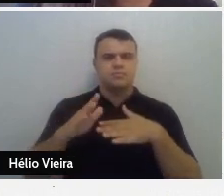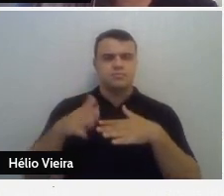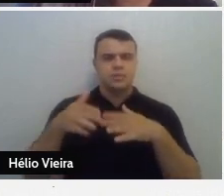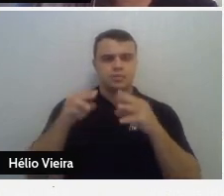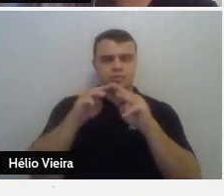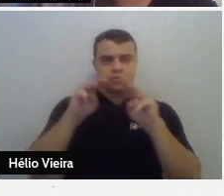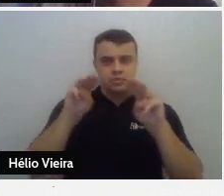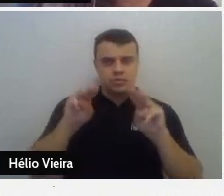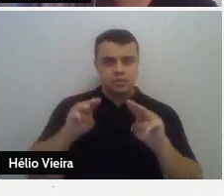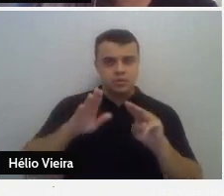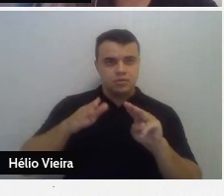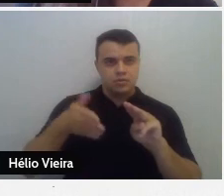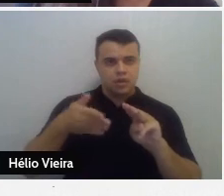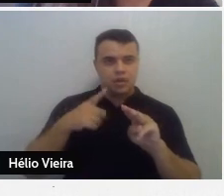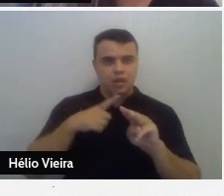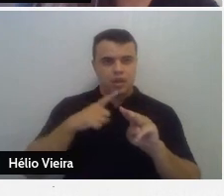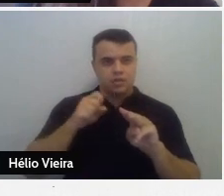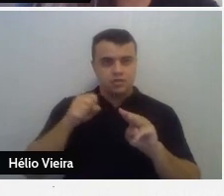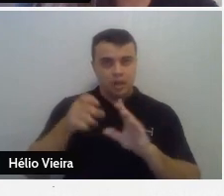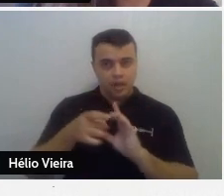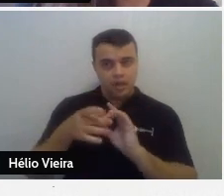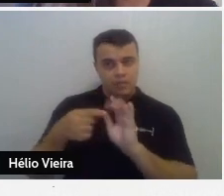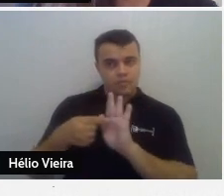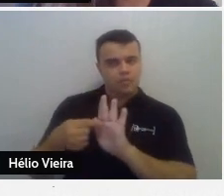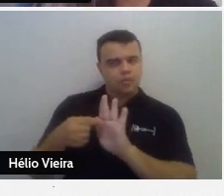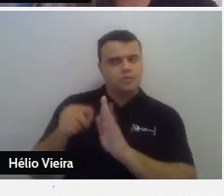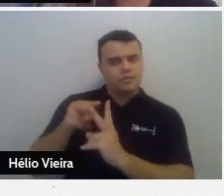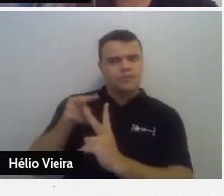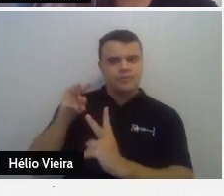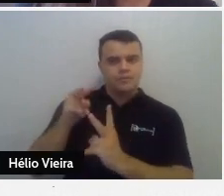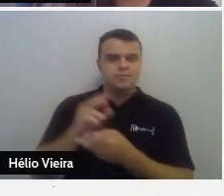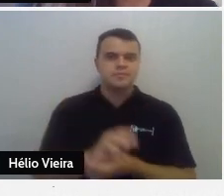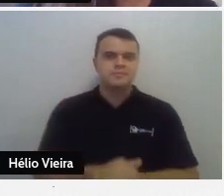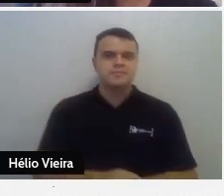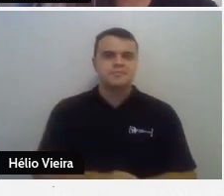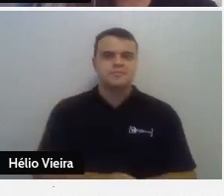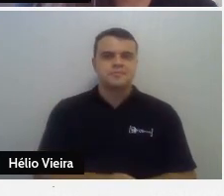estão disponibilizando seus acervos.